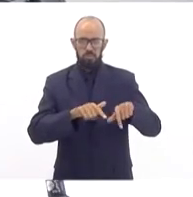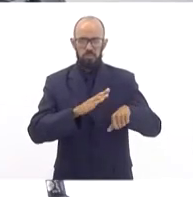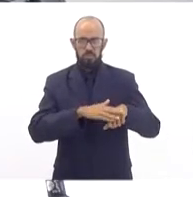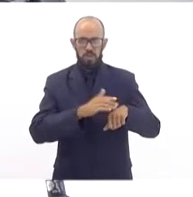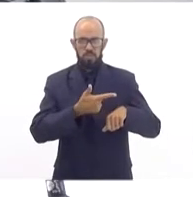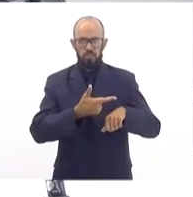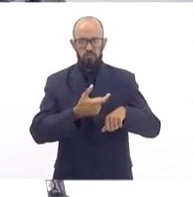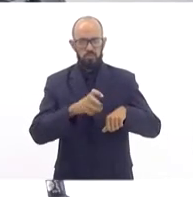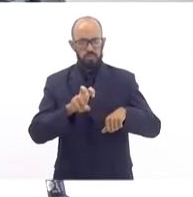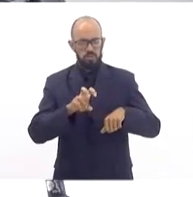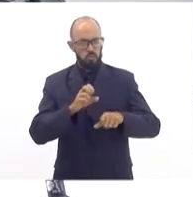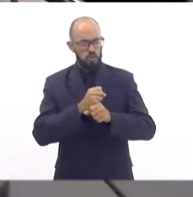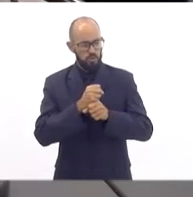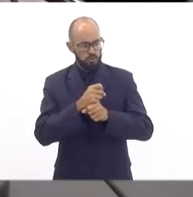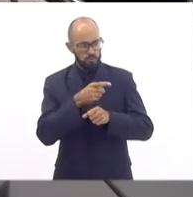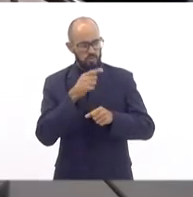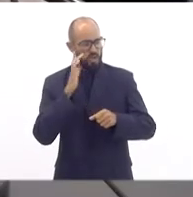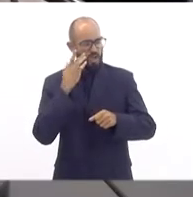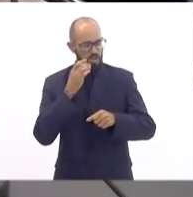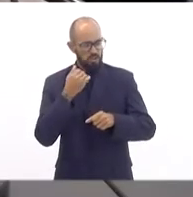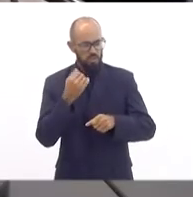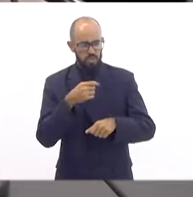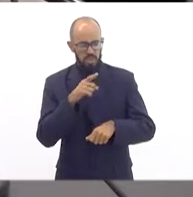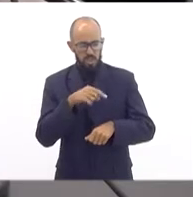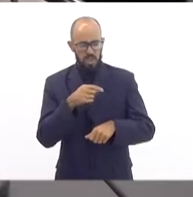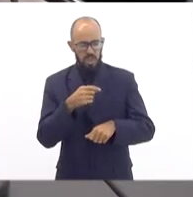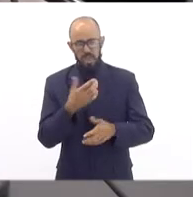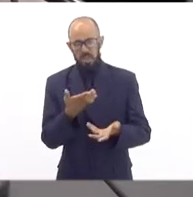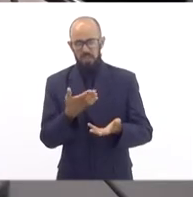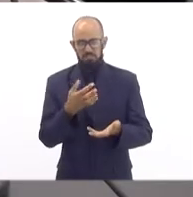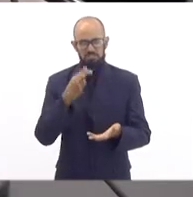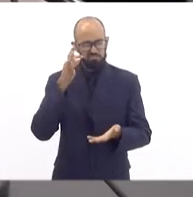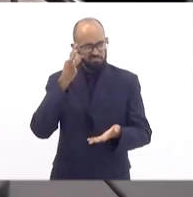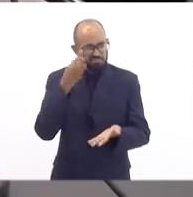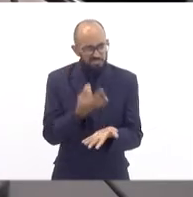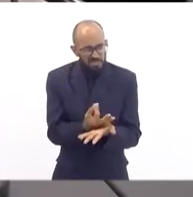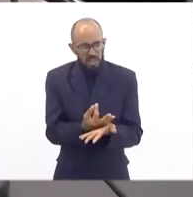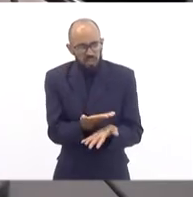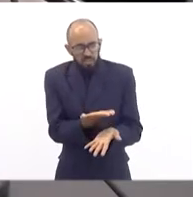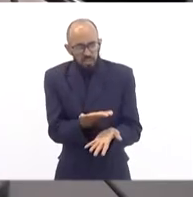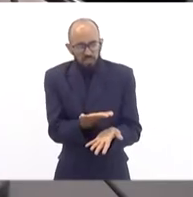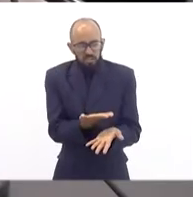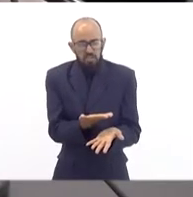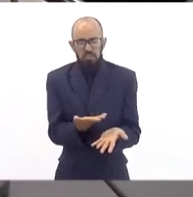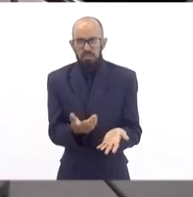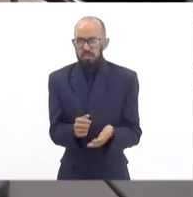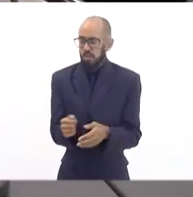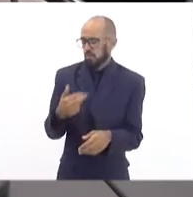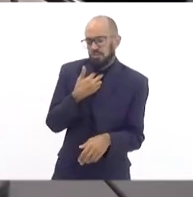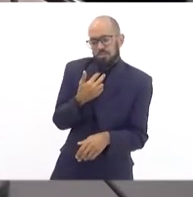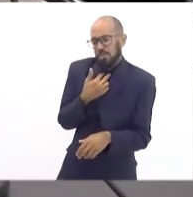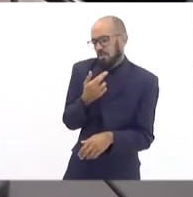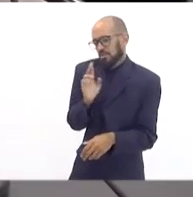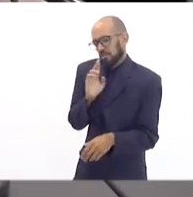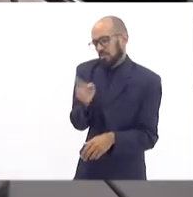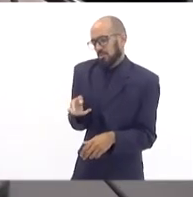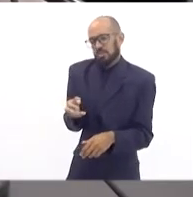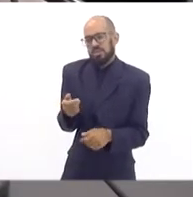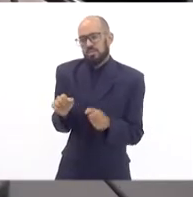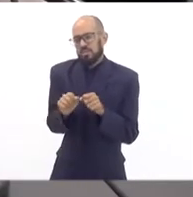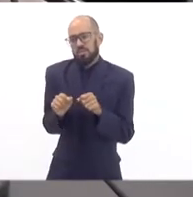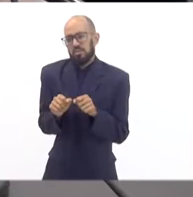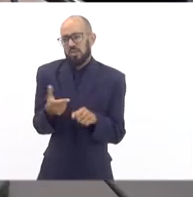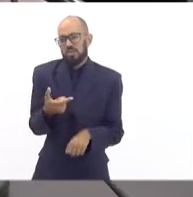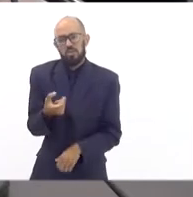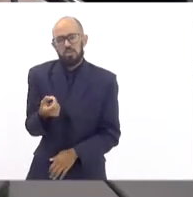vigência? Isso é prudente? Eu não posso responder, assim, deputado, isso foi feito em 2010, né? Assim,